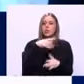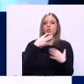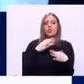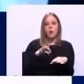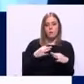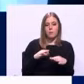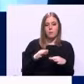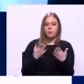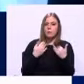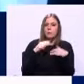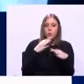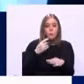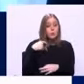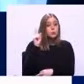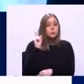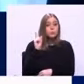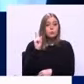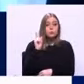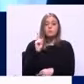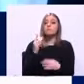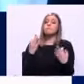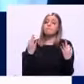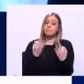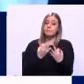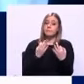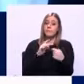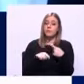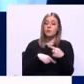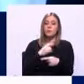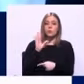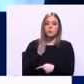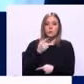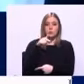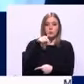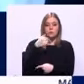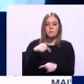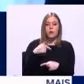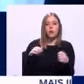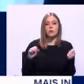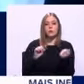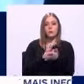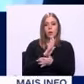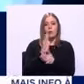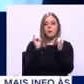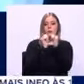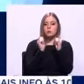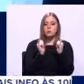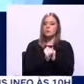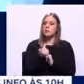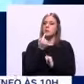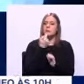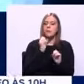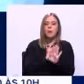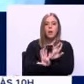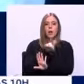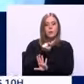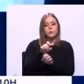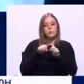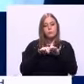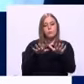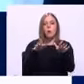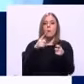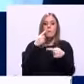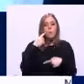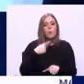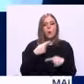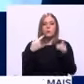explicar-nos que isto é normal. Mas não é. E a verdade é que quando isto chega à grande imprensa internacional, eles percebem isso e transmitem isso.